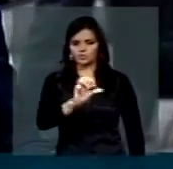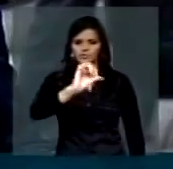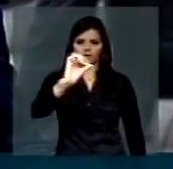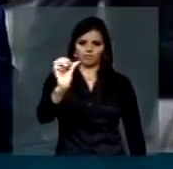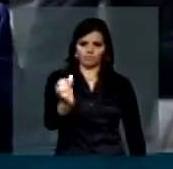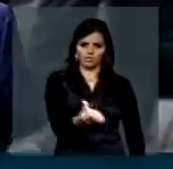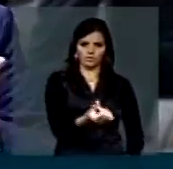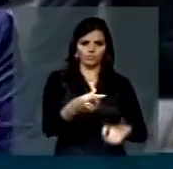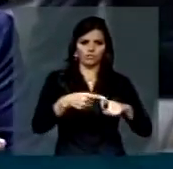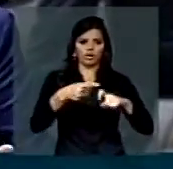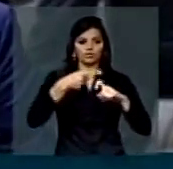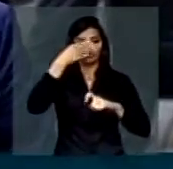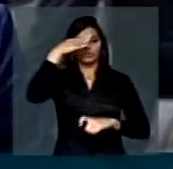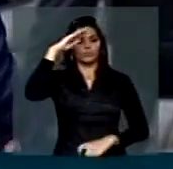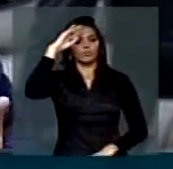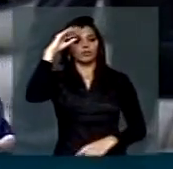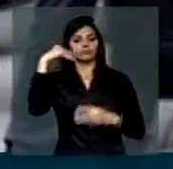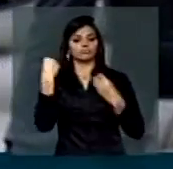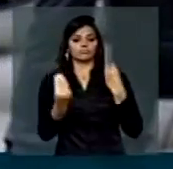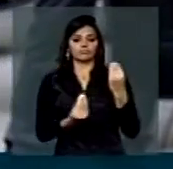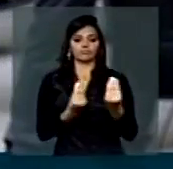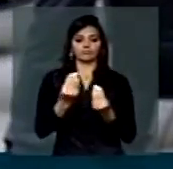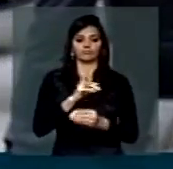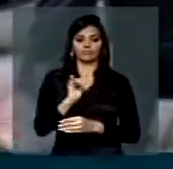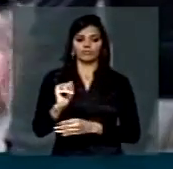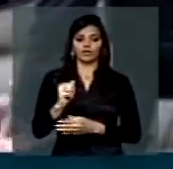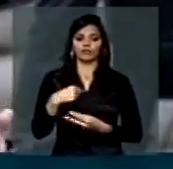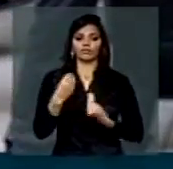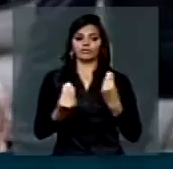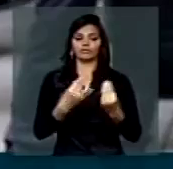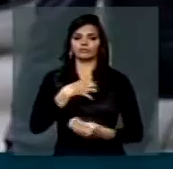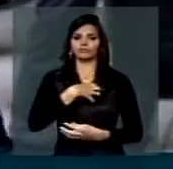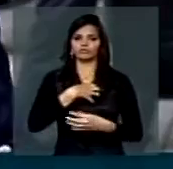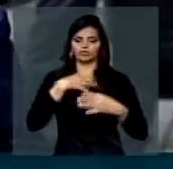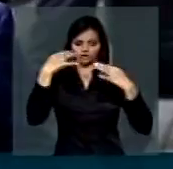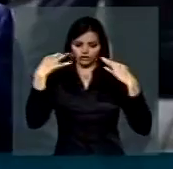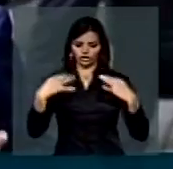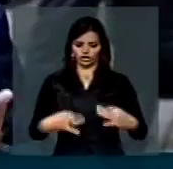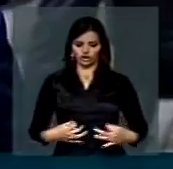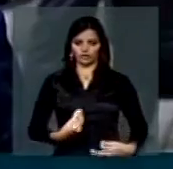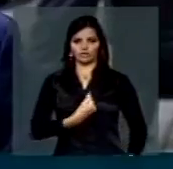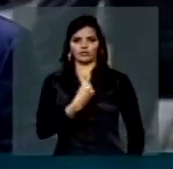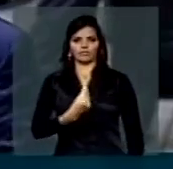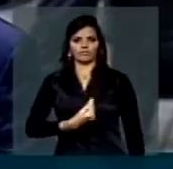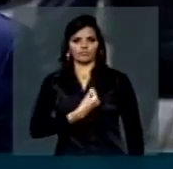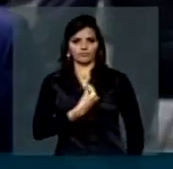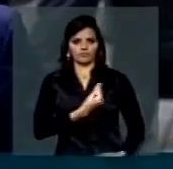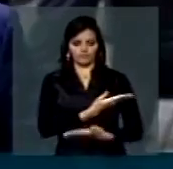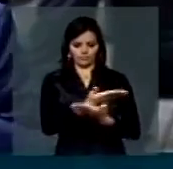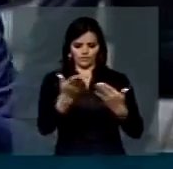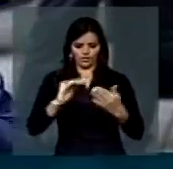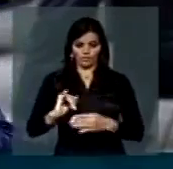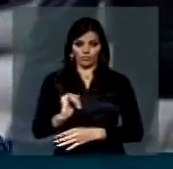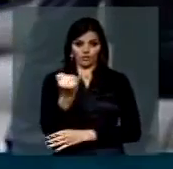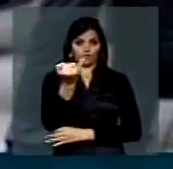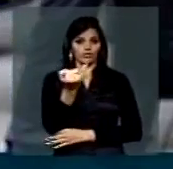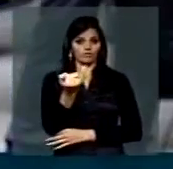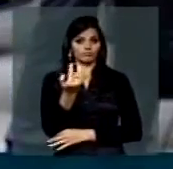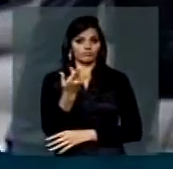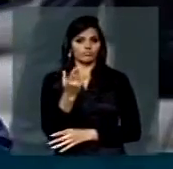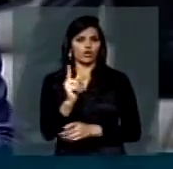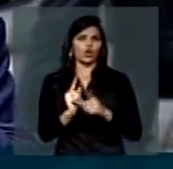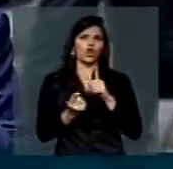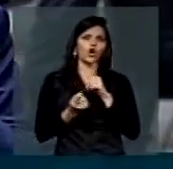aqui, onde poderíamos dar situação digna de vida a eles e aproveitar eles nos